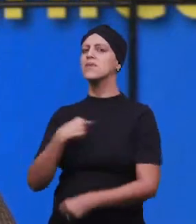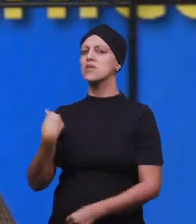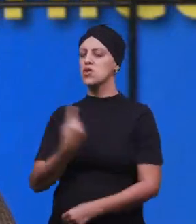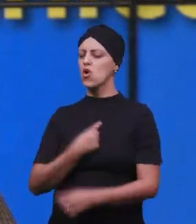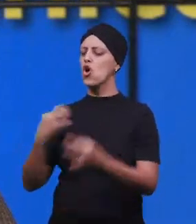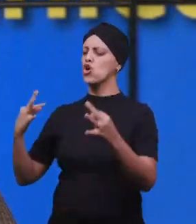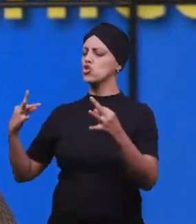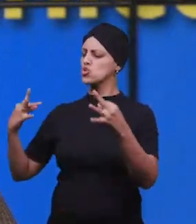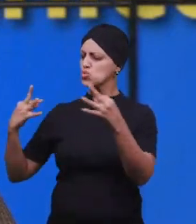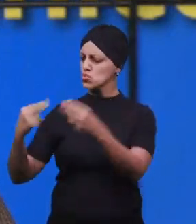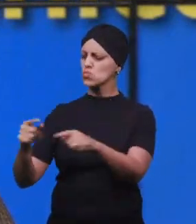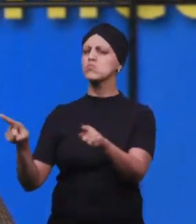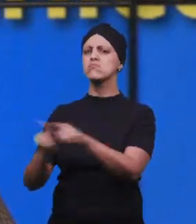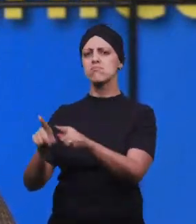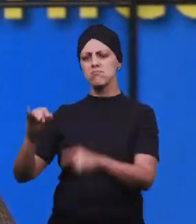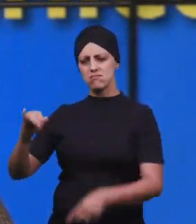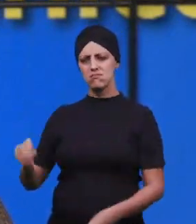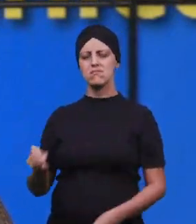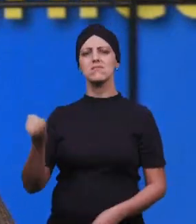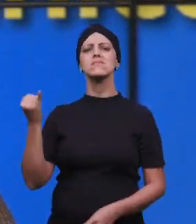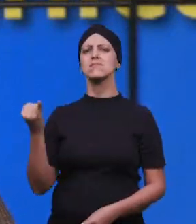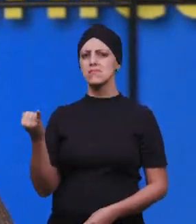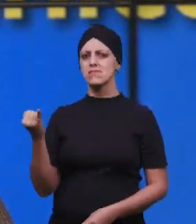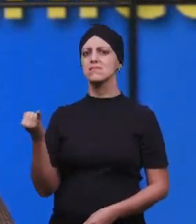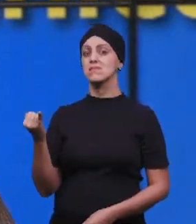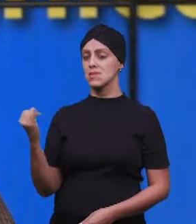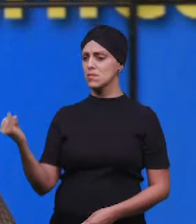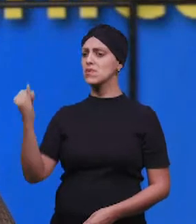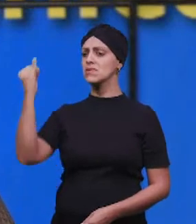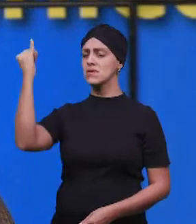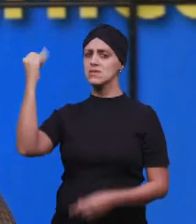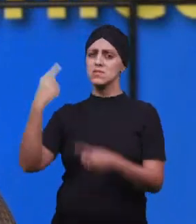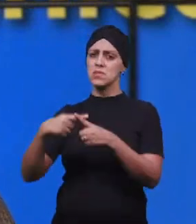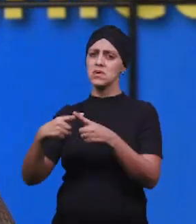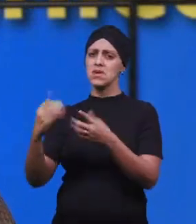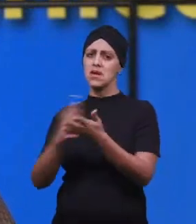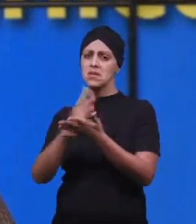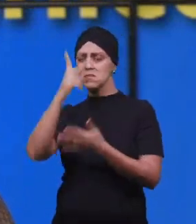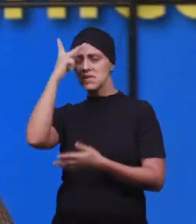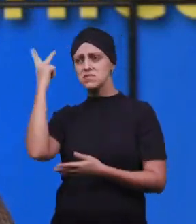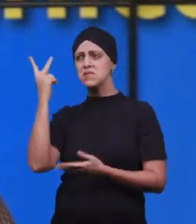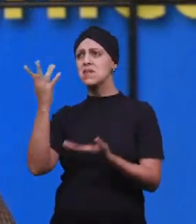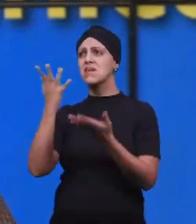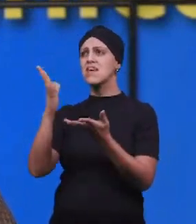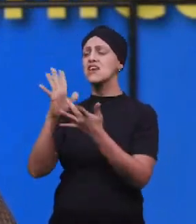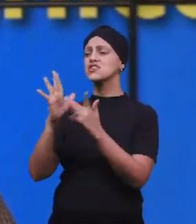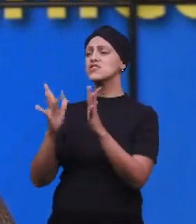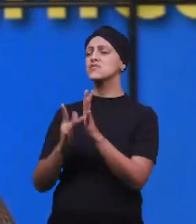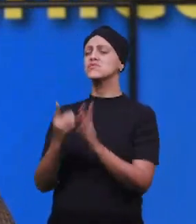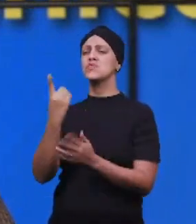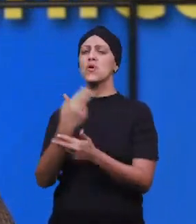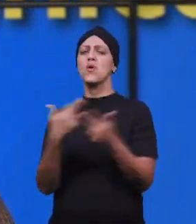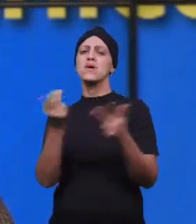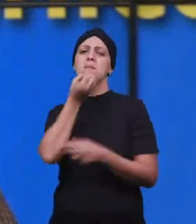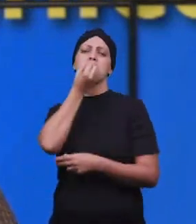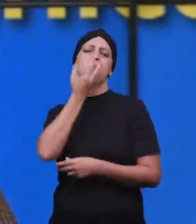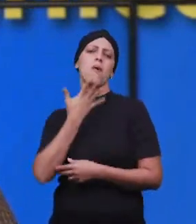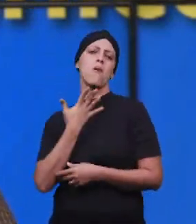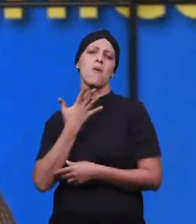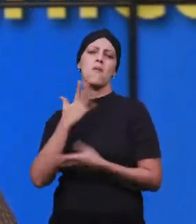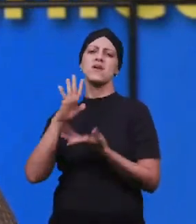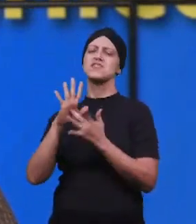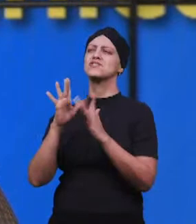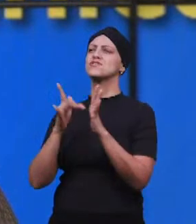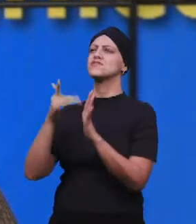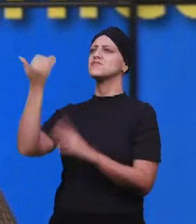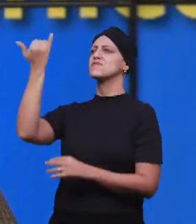vivemos também da cabeça, dos pés e da fressura. Isso é muito importante, porque há pessoas que só querem Jesus do filé mignon,